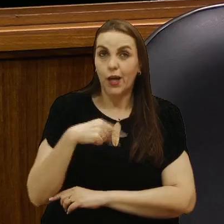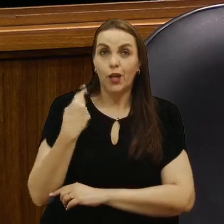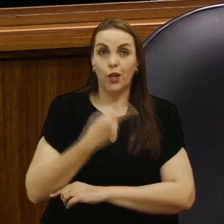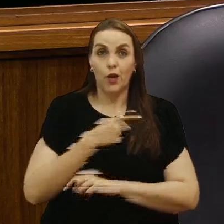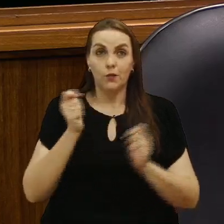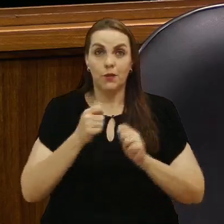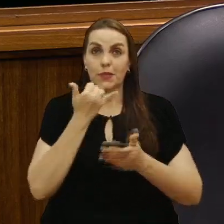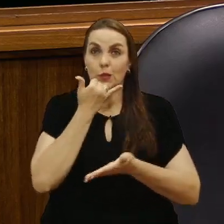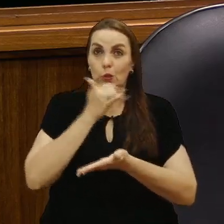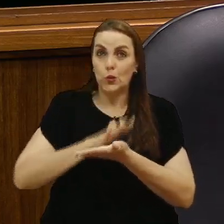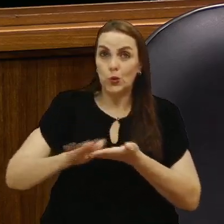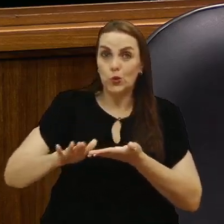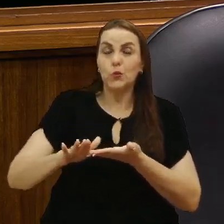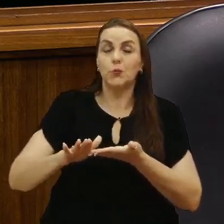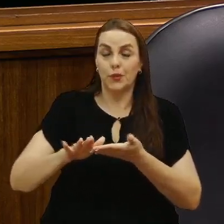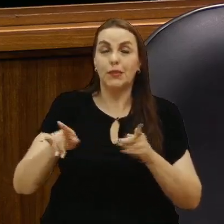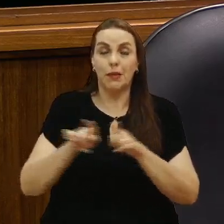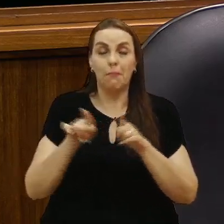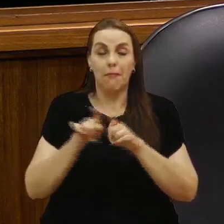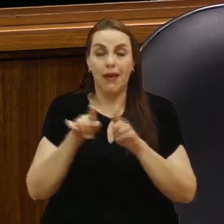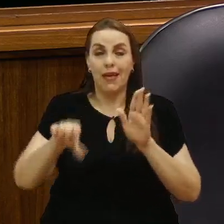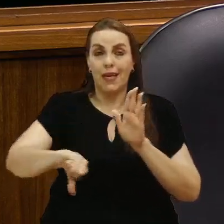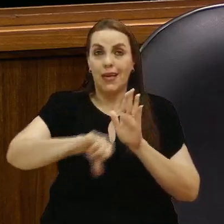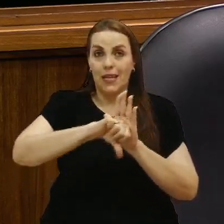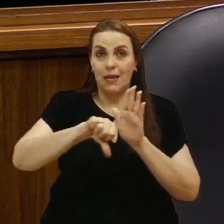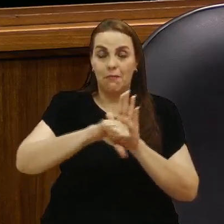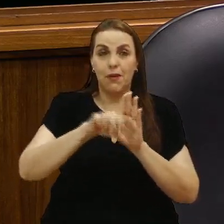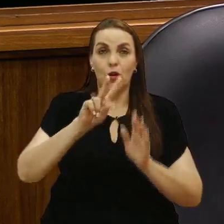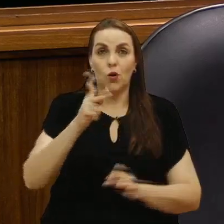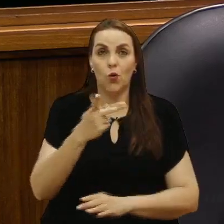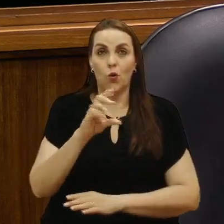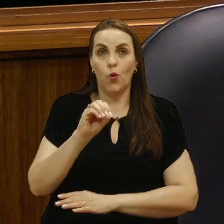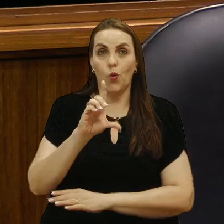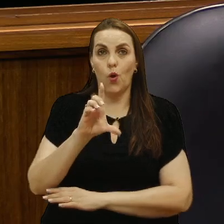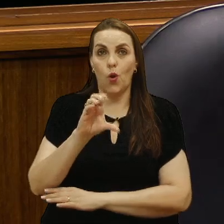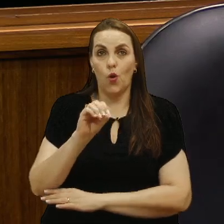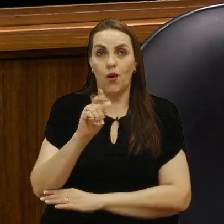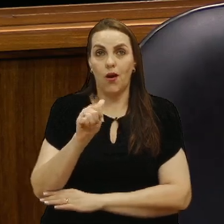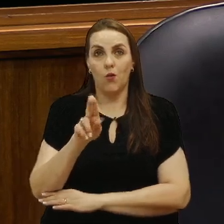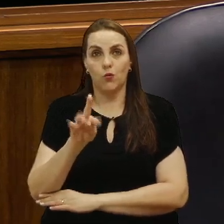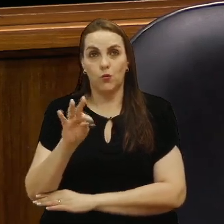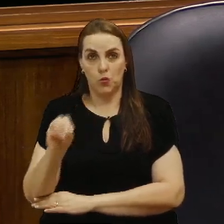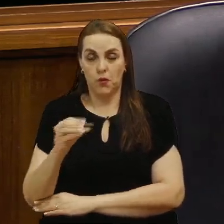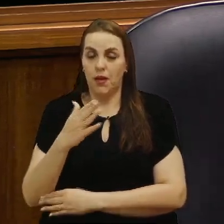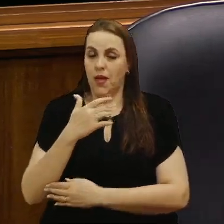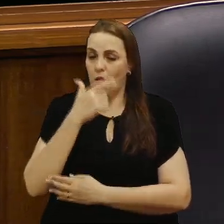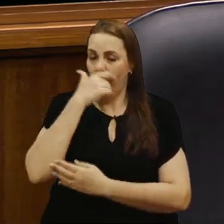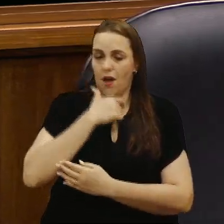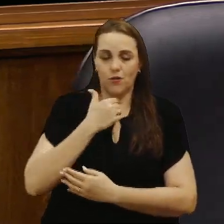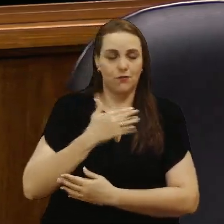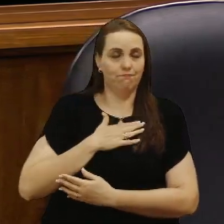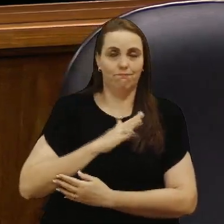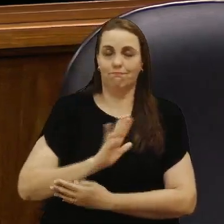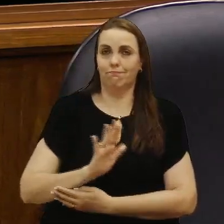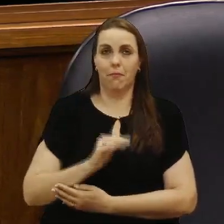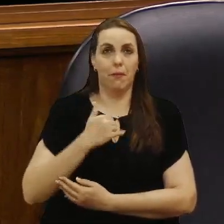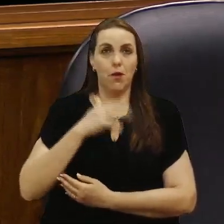os crimes do Holocausto. Bom, eu acho que não. Para mim são